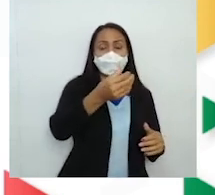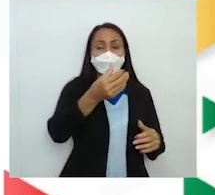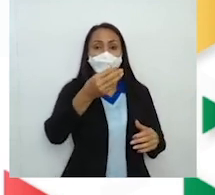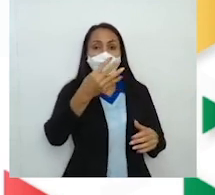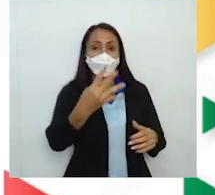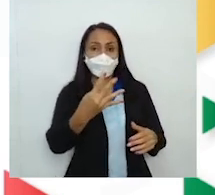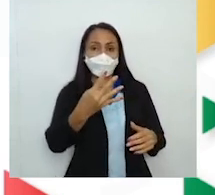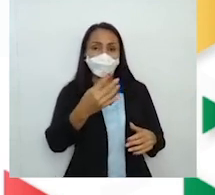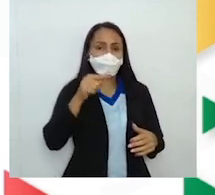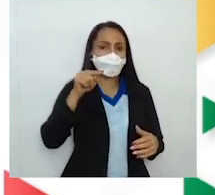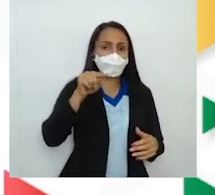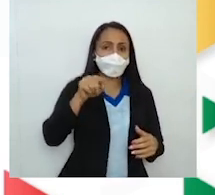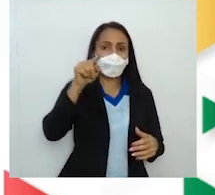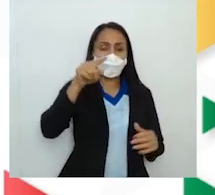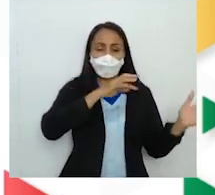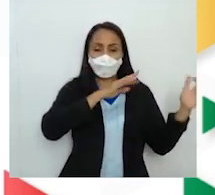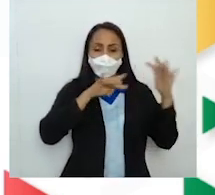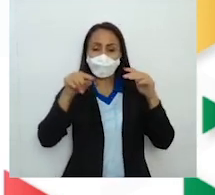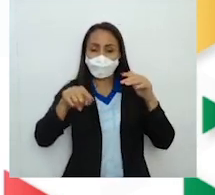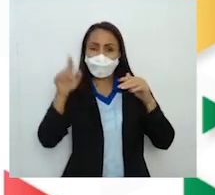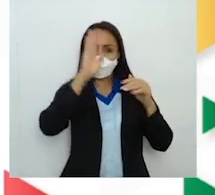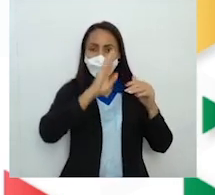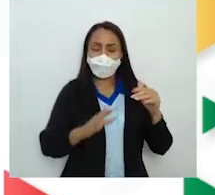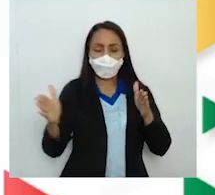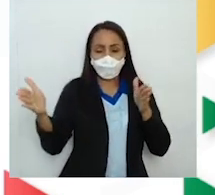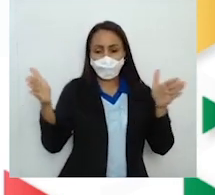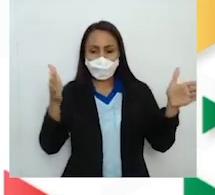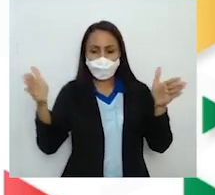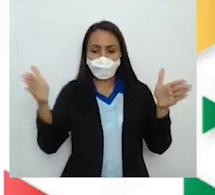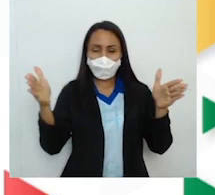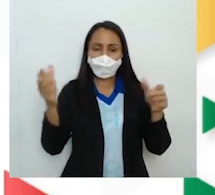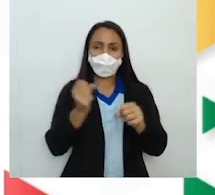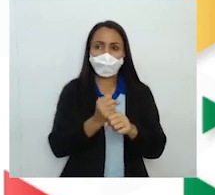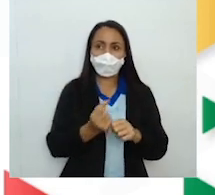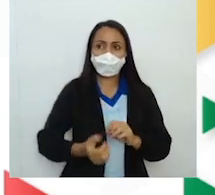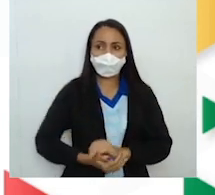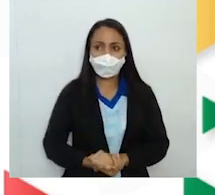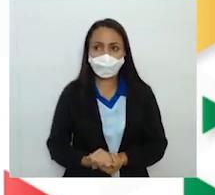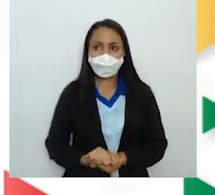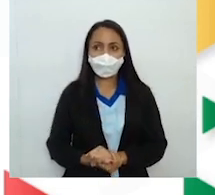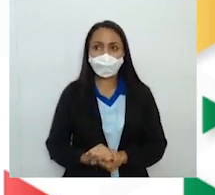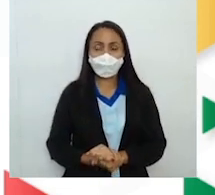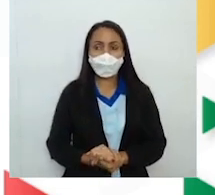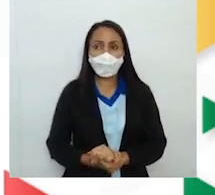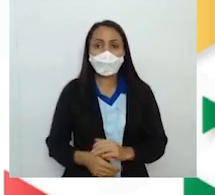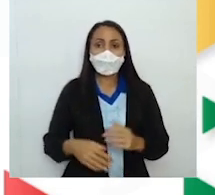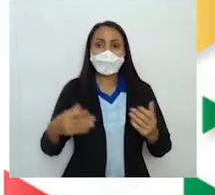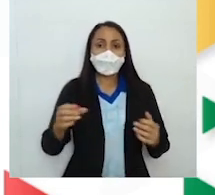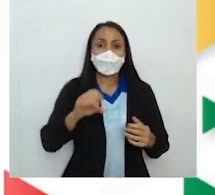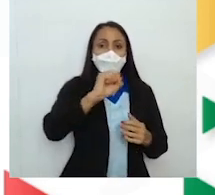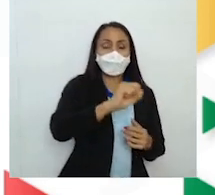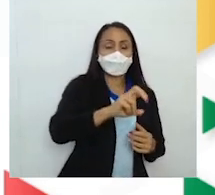4.864.374 que vieram para o Brasil, né? Nesse período de 1560 a 1856. Desses